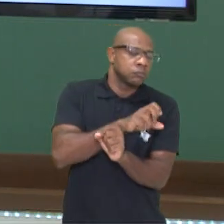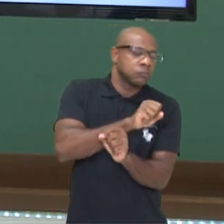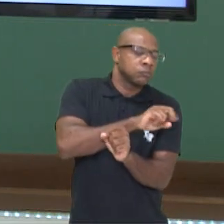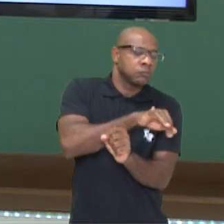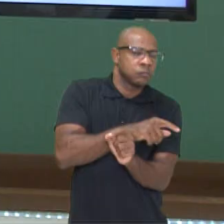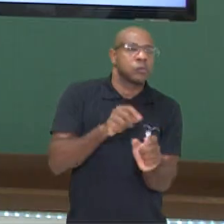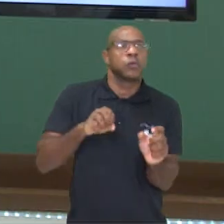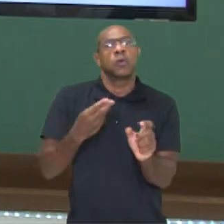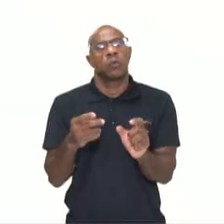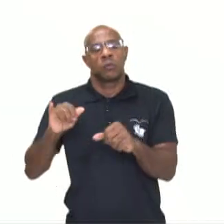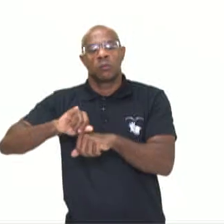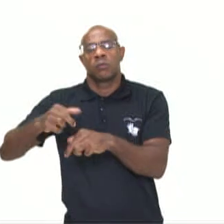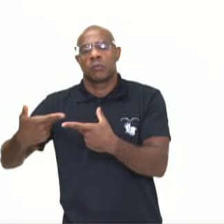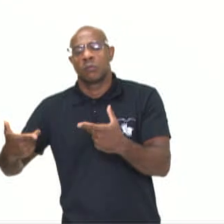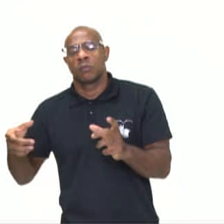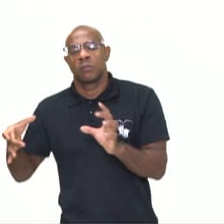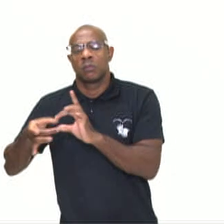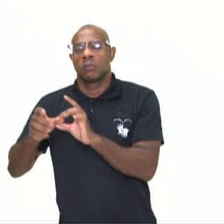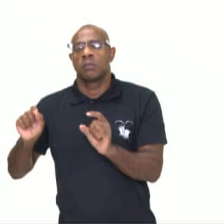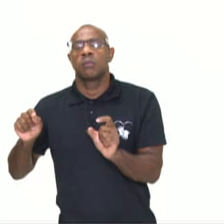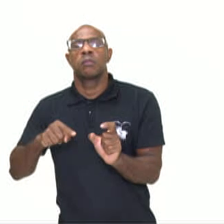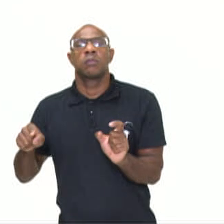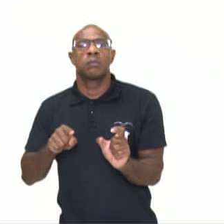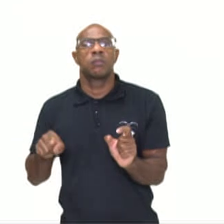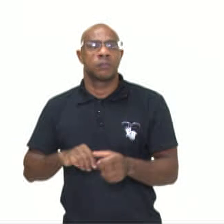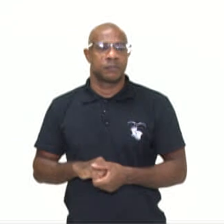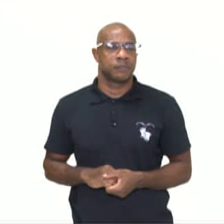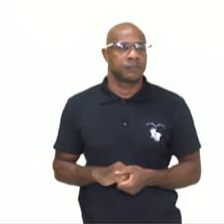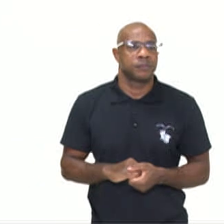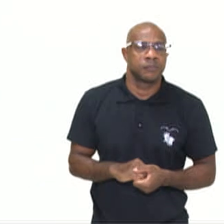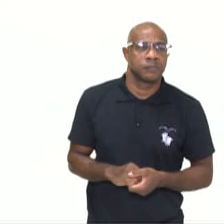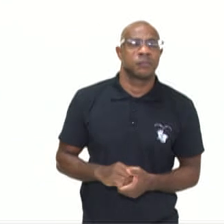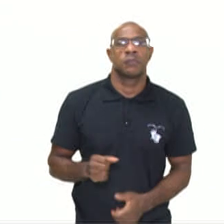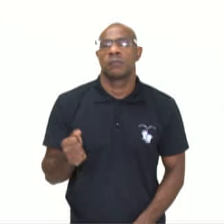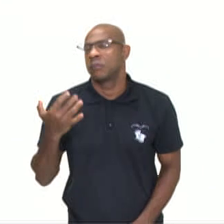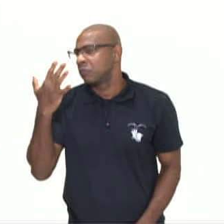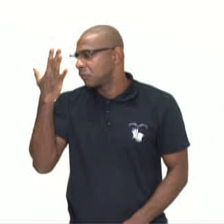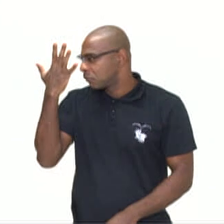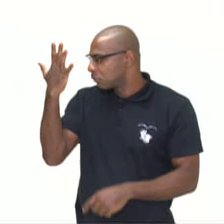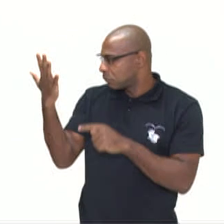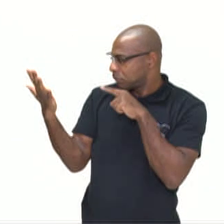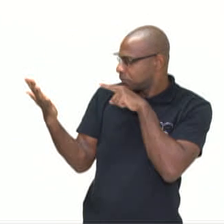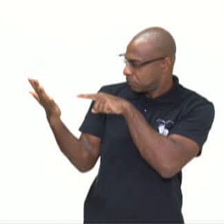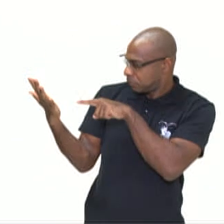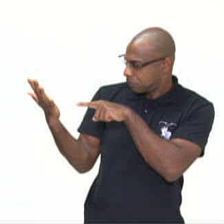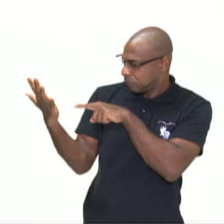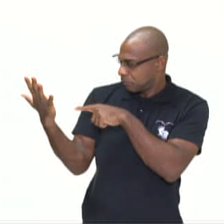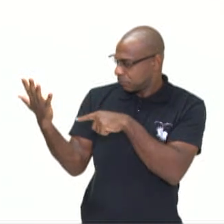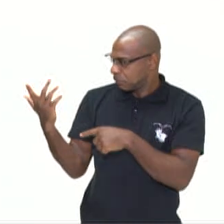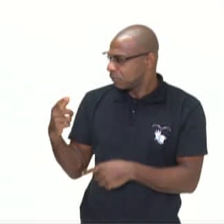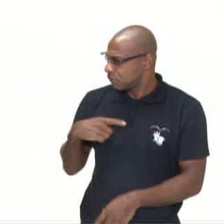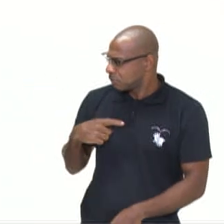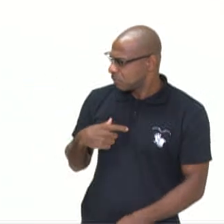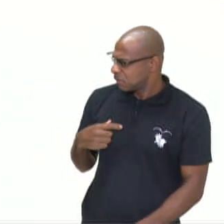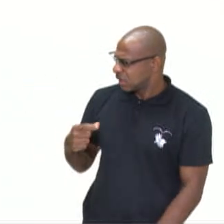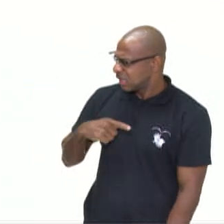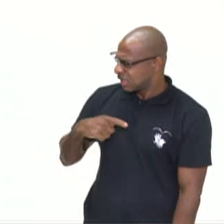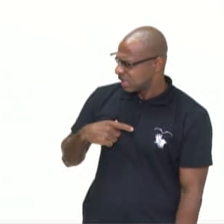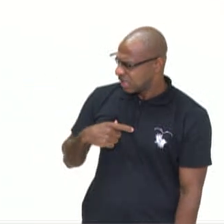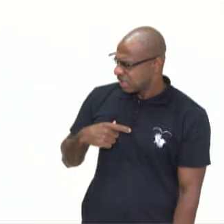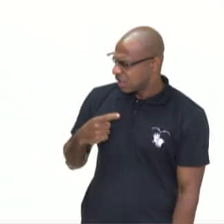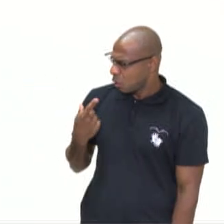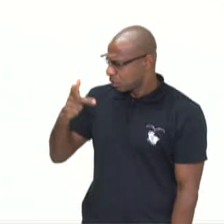verbo. Vamos lá, perguntas. Espelho, espelho meu, dizei-me se há alguém mais